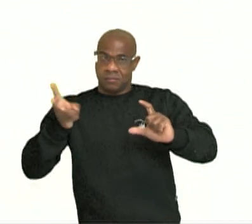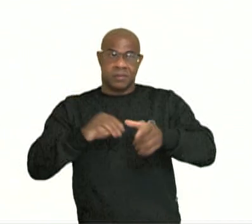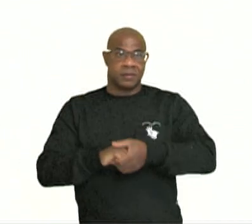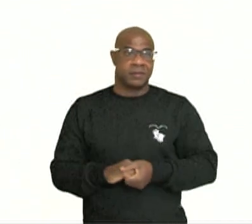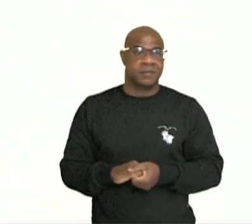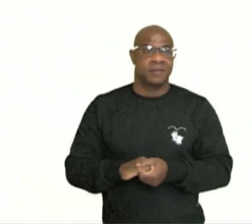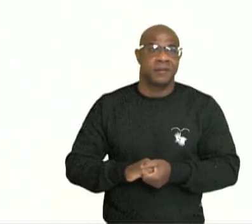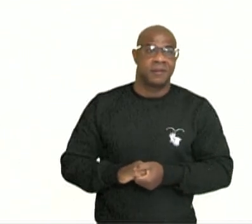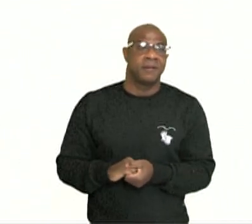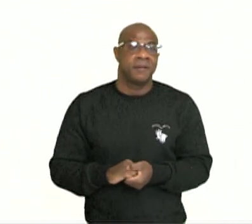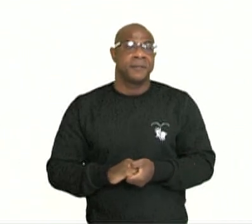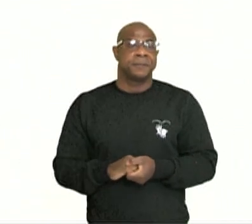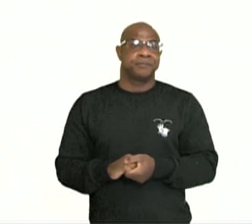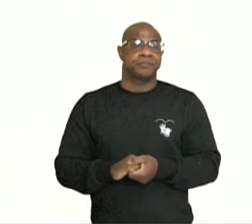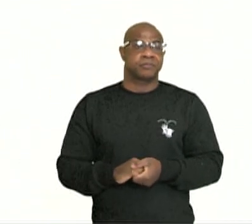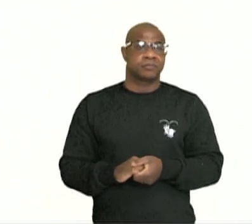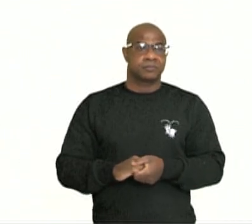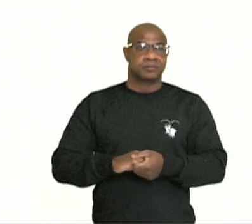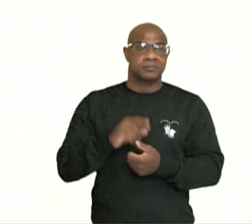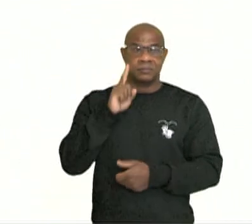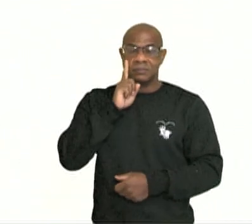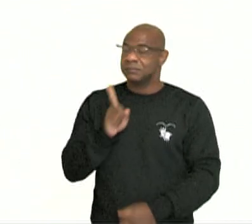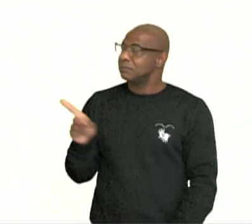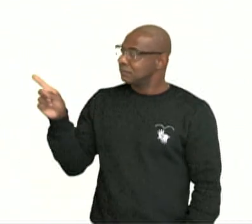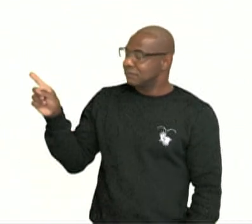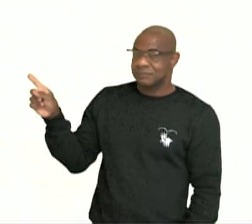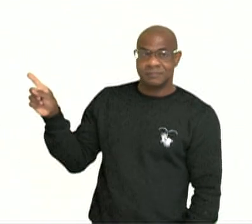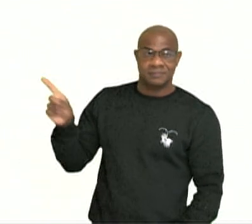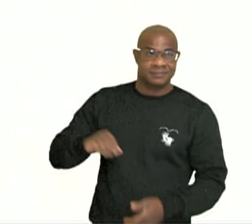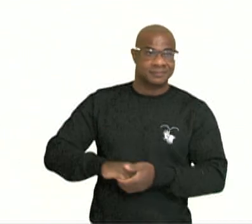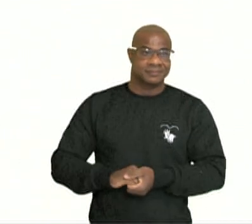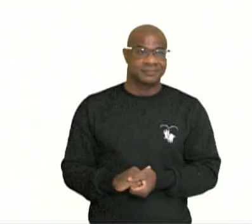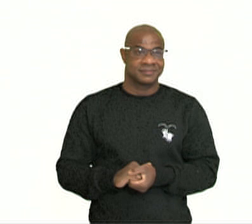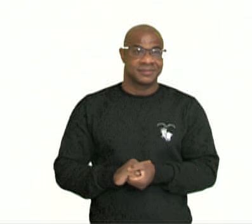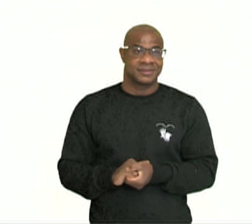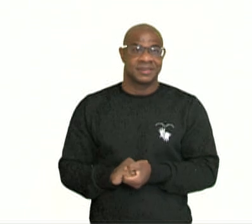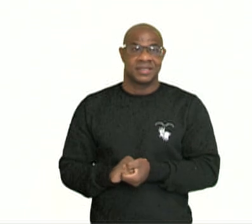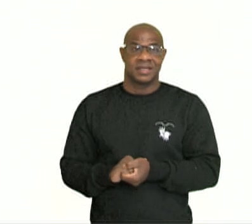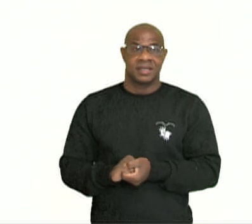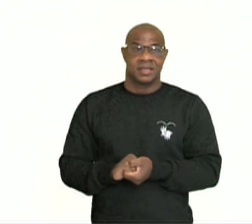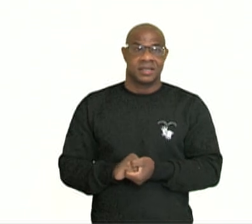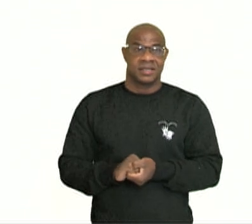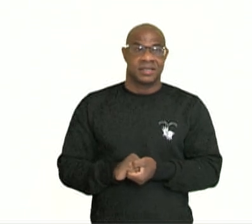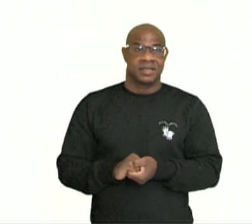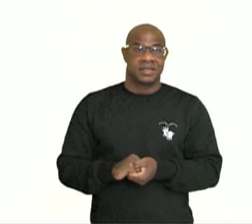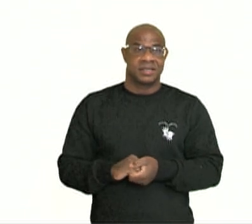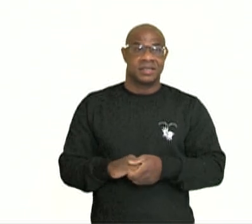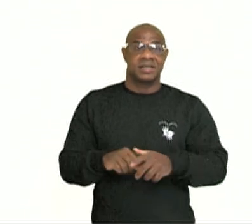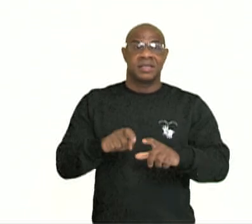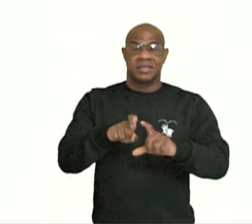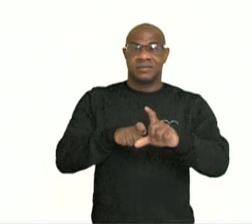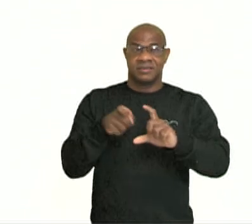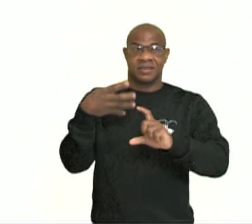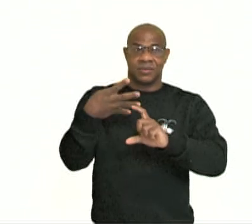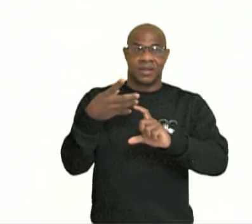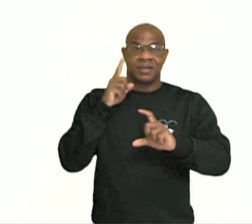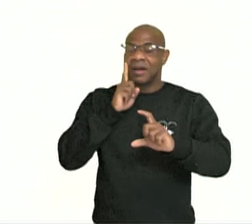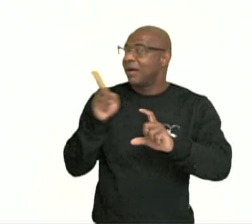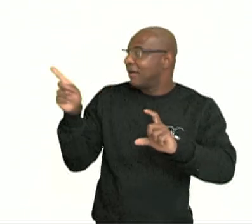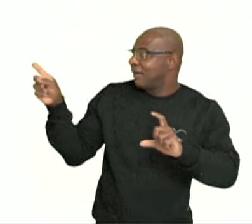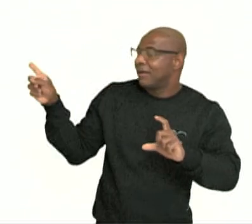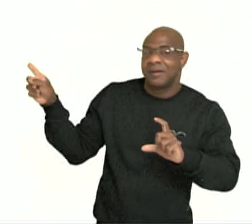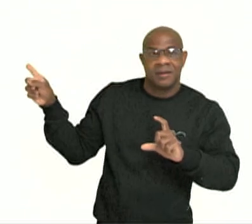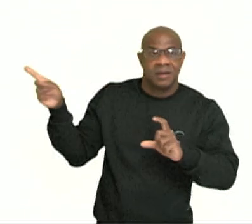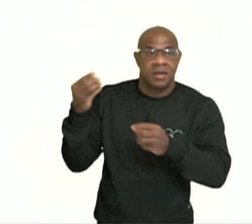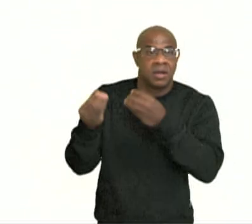2/3, o quadrado do 2, 4, o quadrado do 3, 9. X à quarta ao quadrado, dois expoentes. Como é que